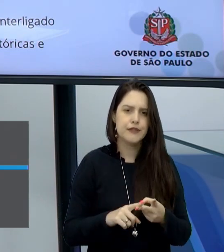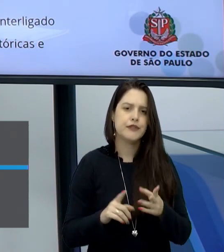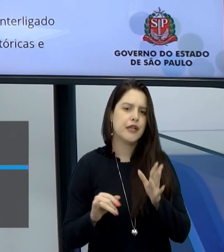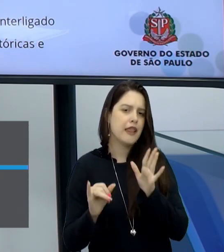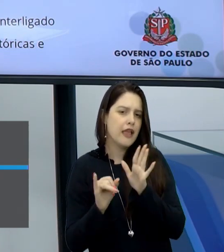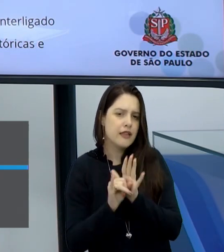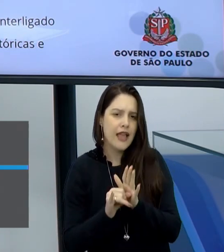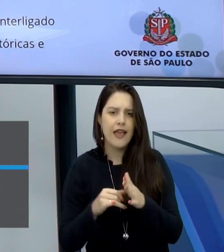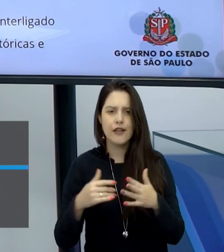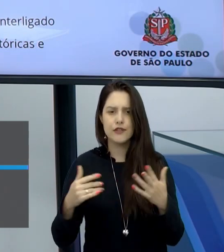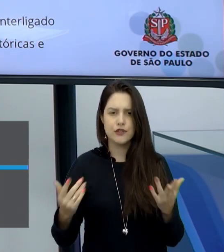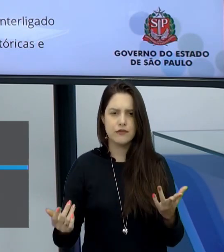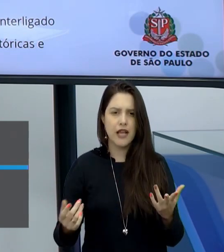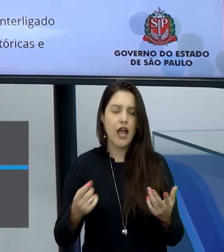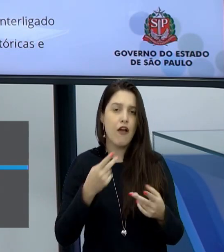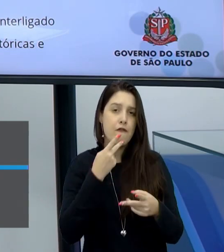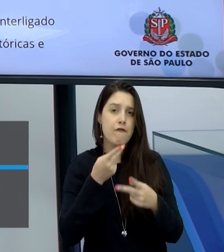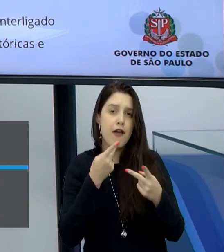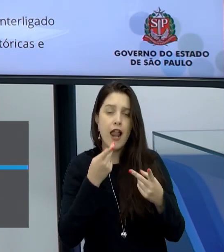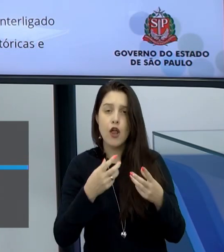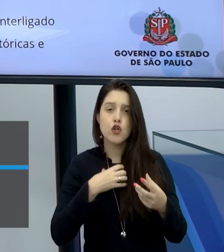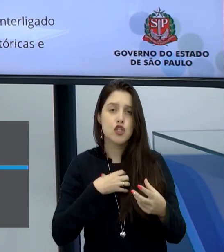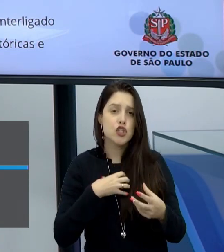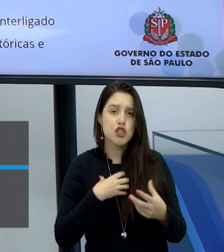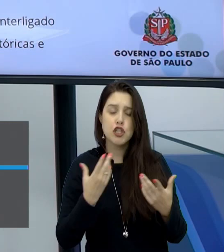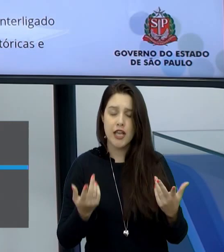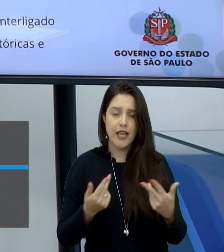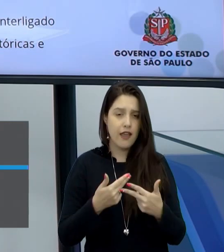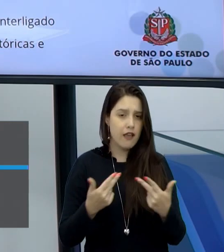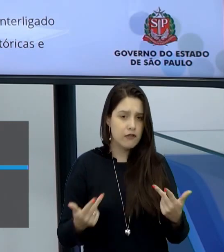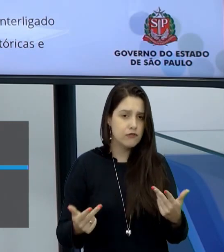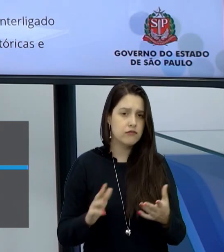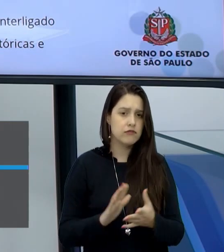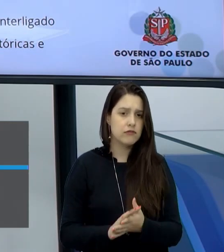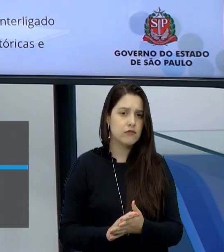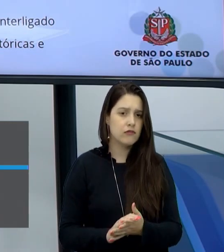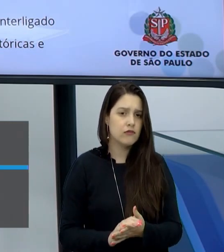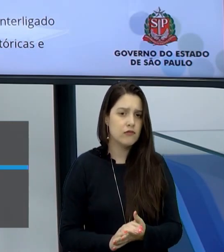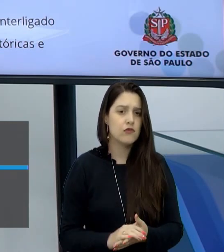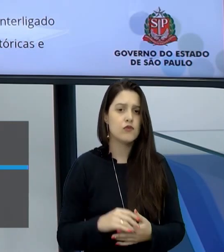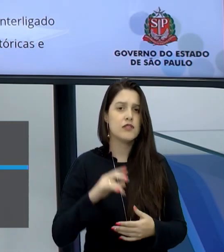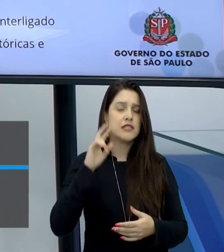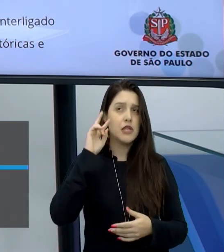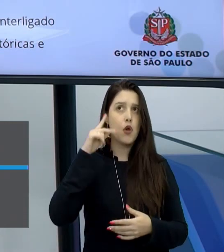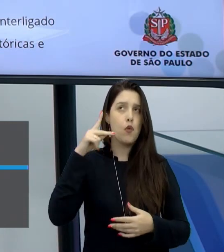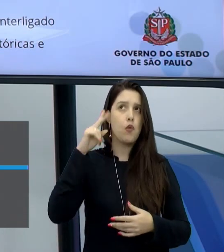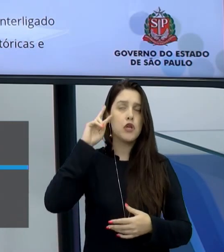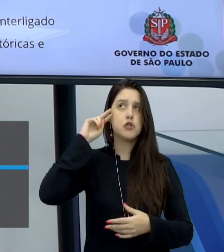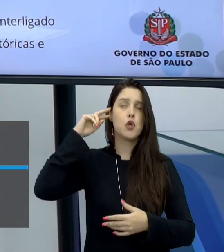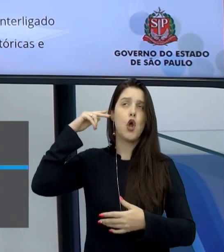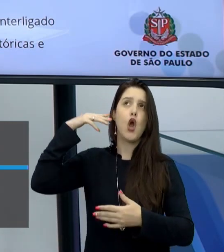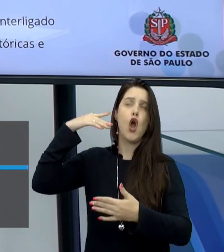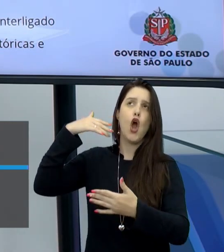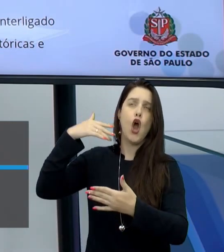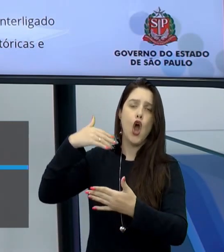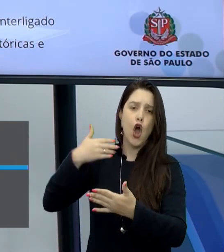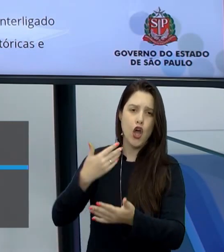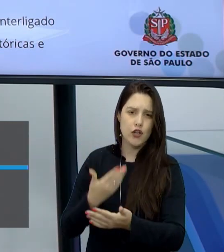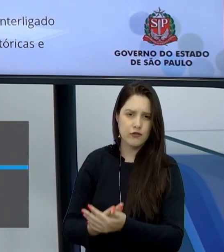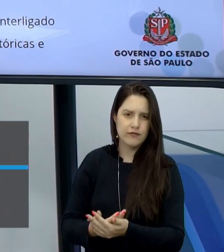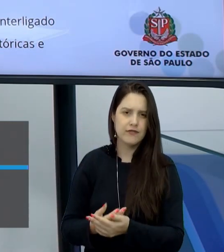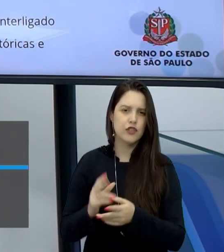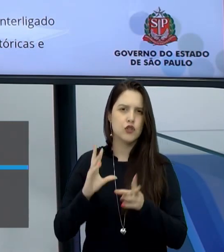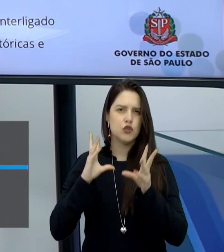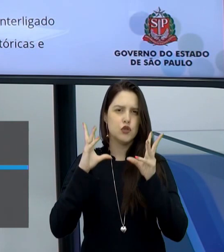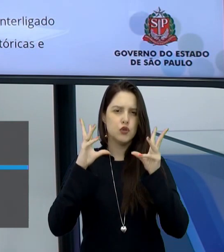religiosidade, a forma de falar, a forma de se vestir, o passado histórico. Então, quando eu olho para o meu passado histórico,